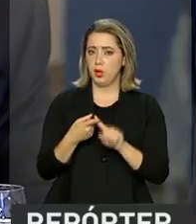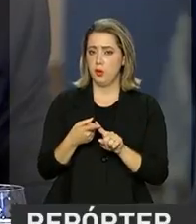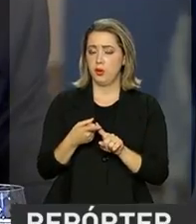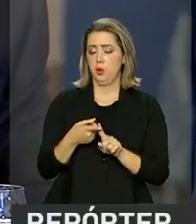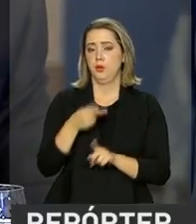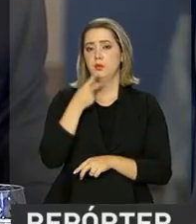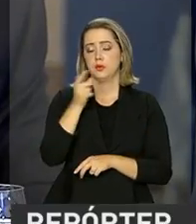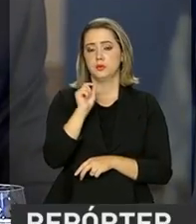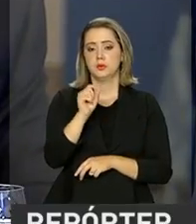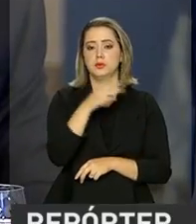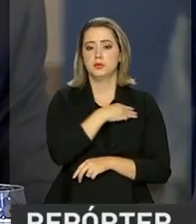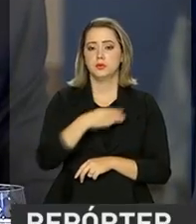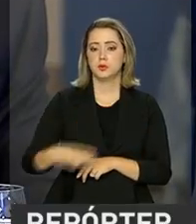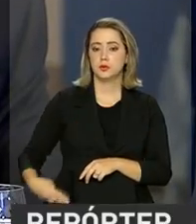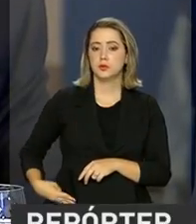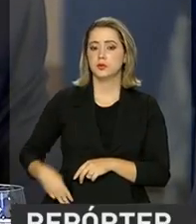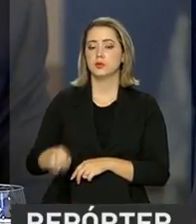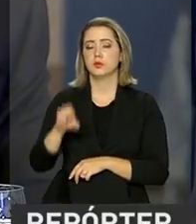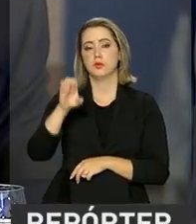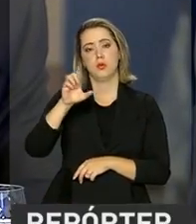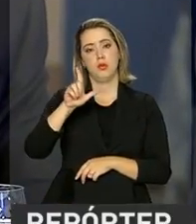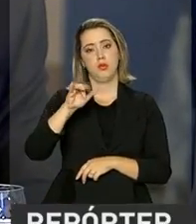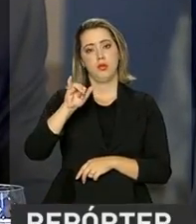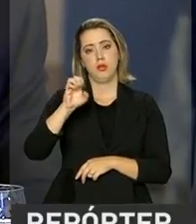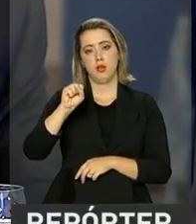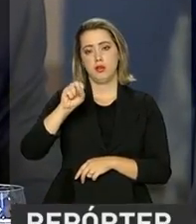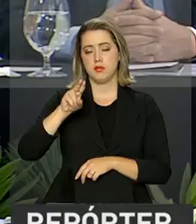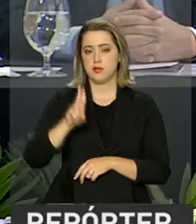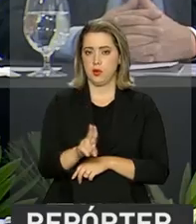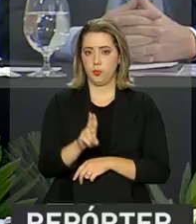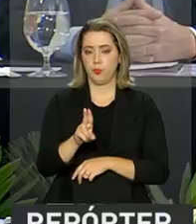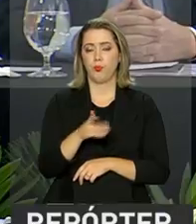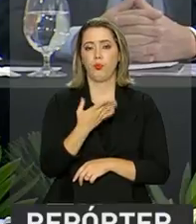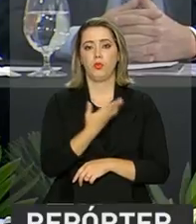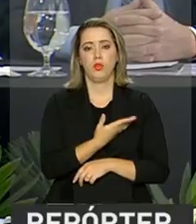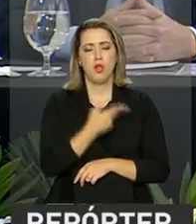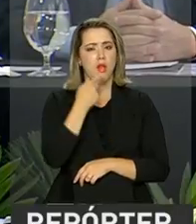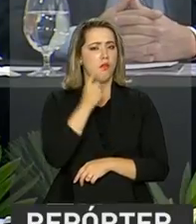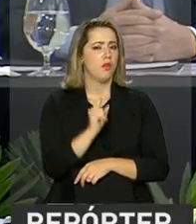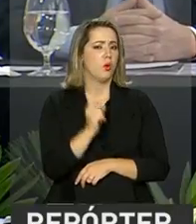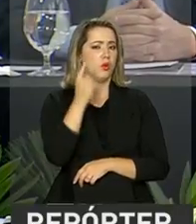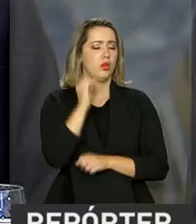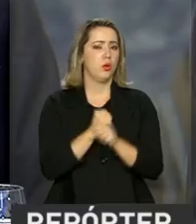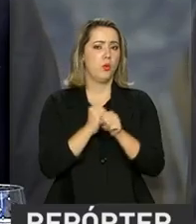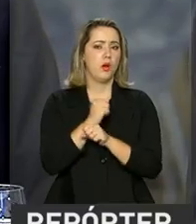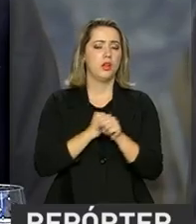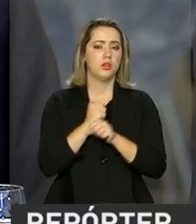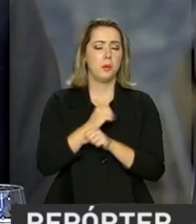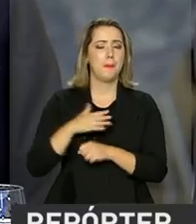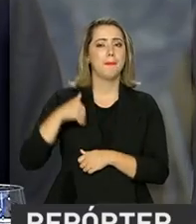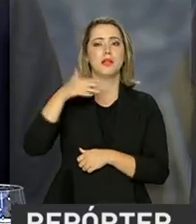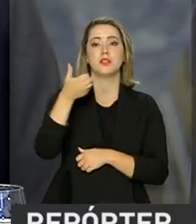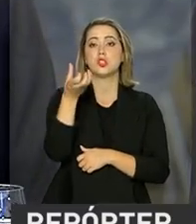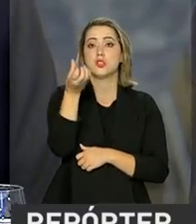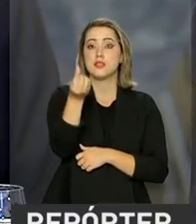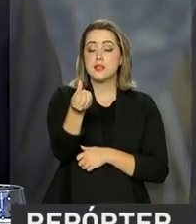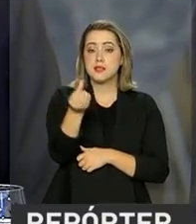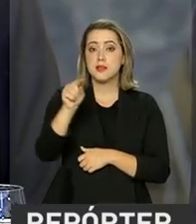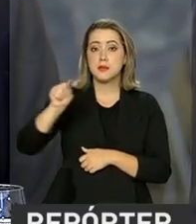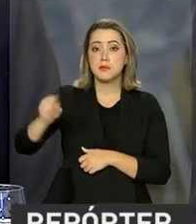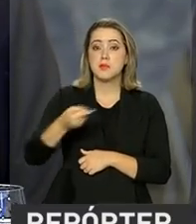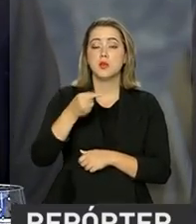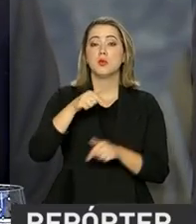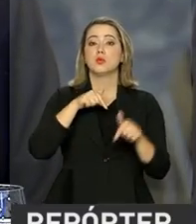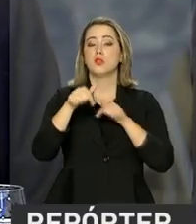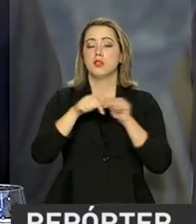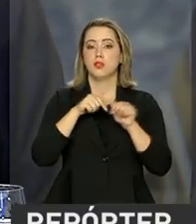da casa civil eliseu padilha disse que em um ano o governo editou mais de 16 mil atos o ministro